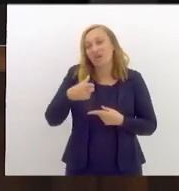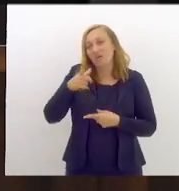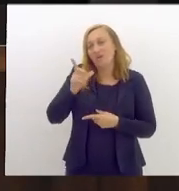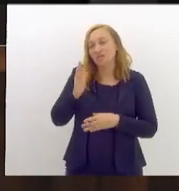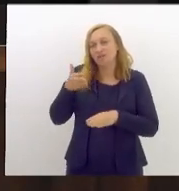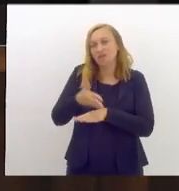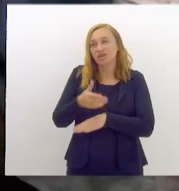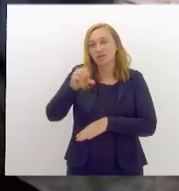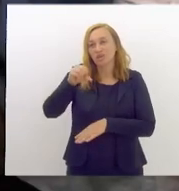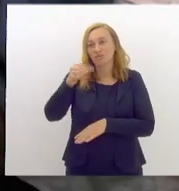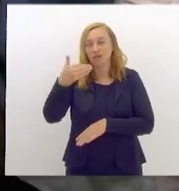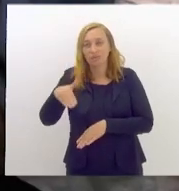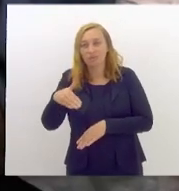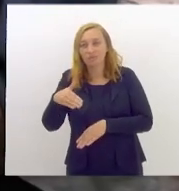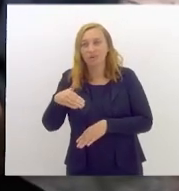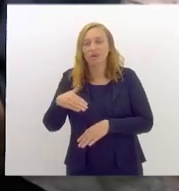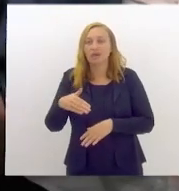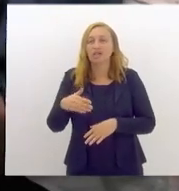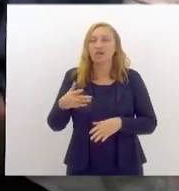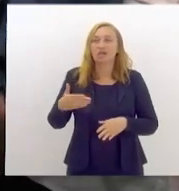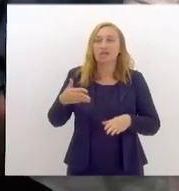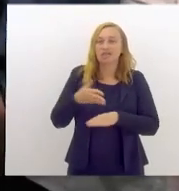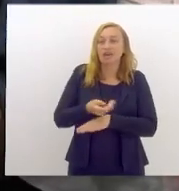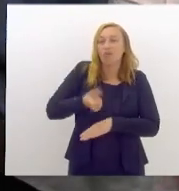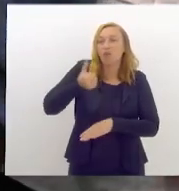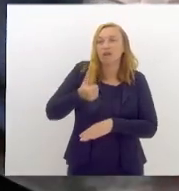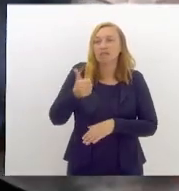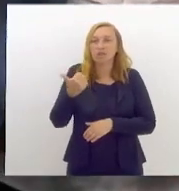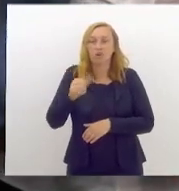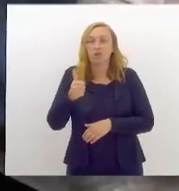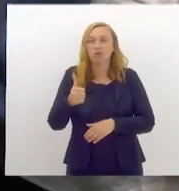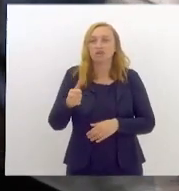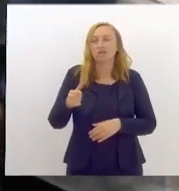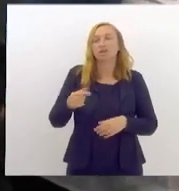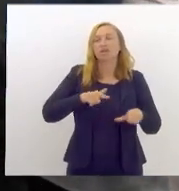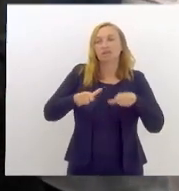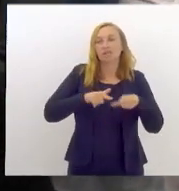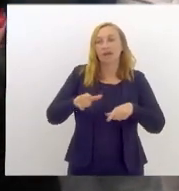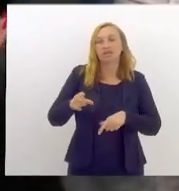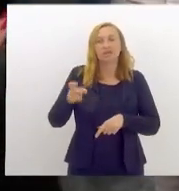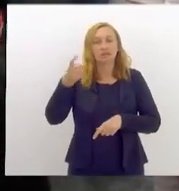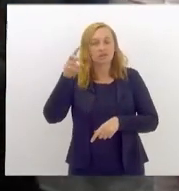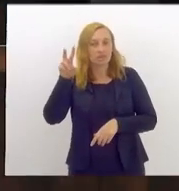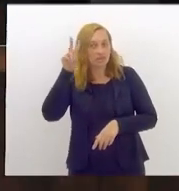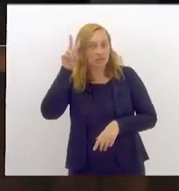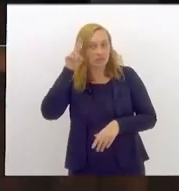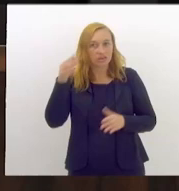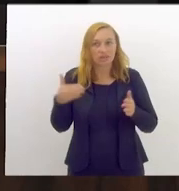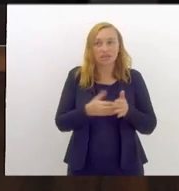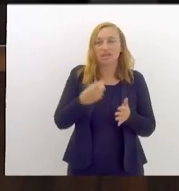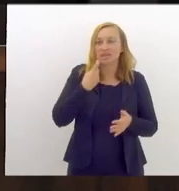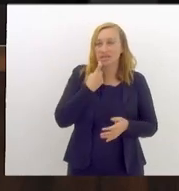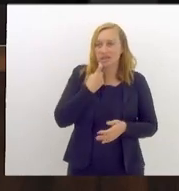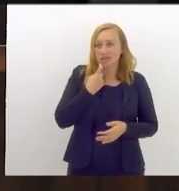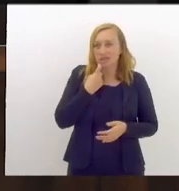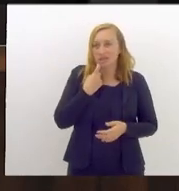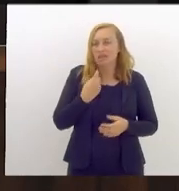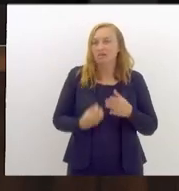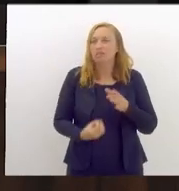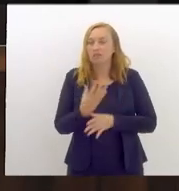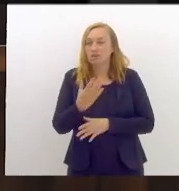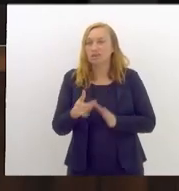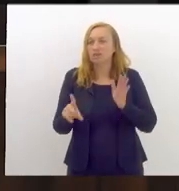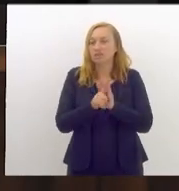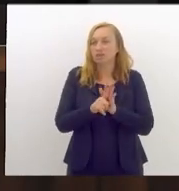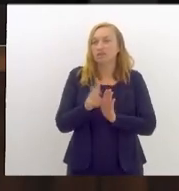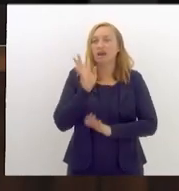nove da manhã e saí quase 11 daqui trabalho de segunda a sexta me dedico muito tem uma produção Legislativa